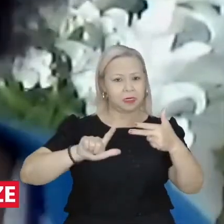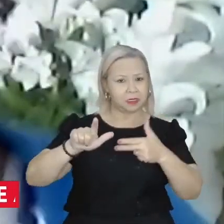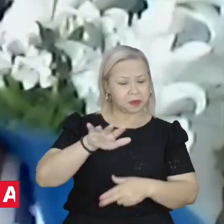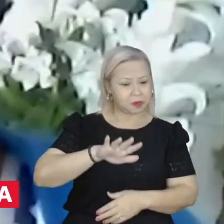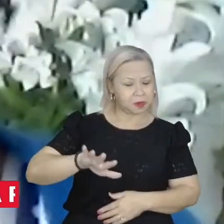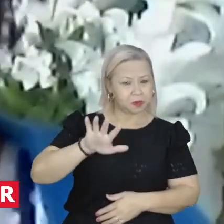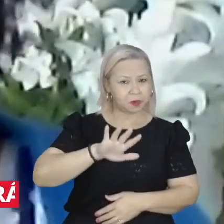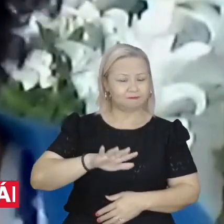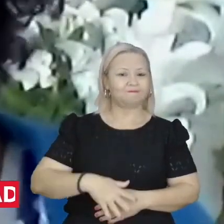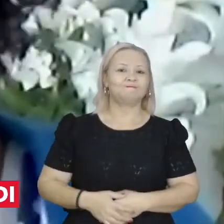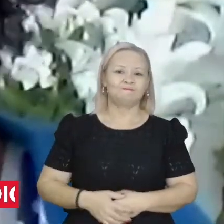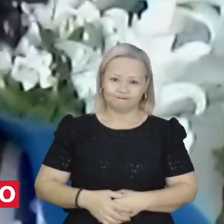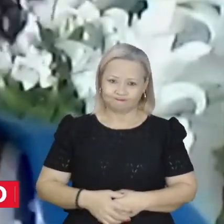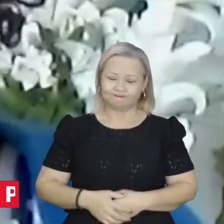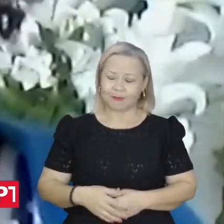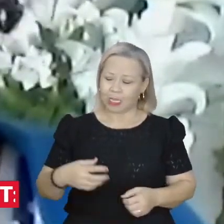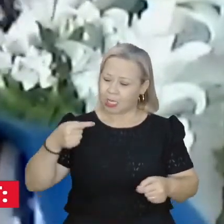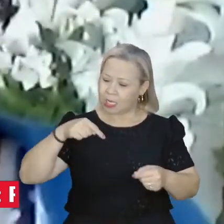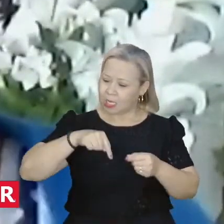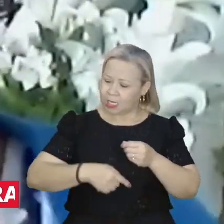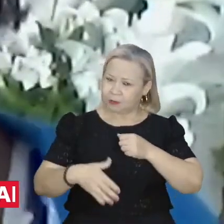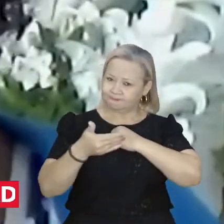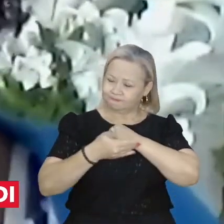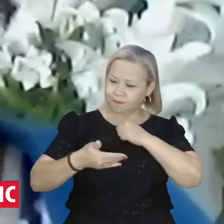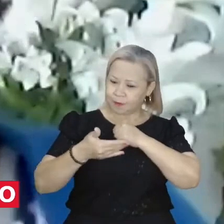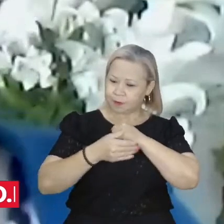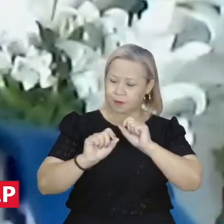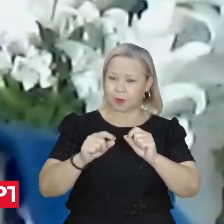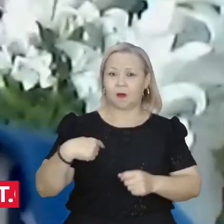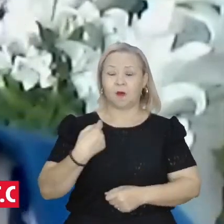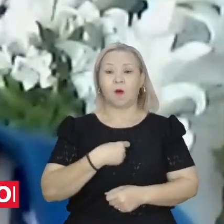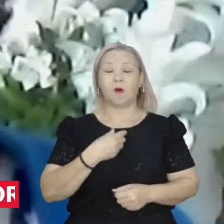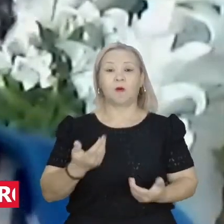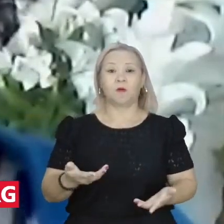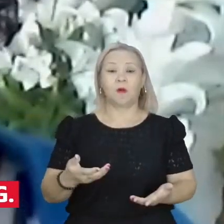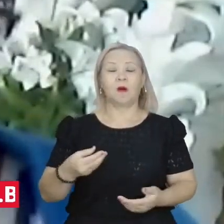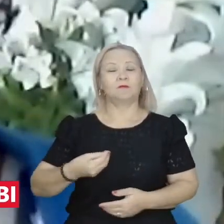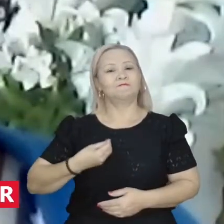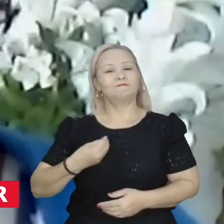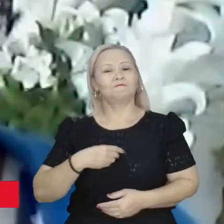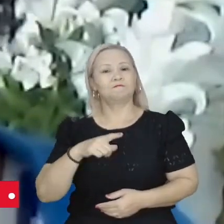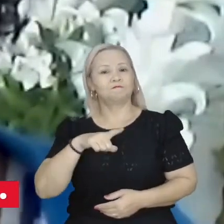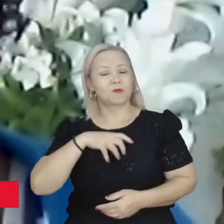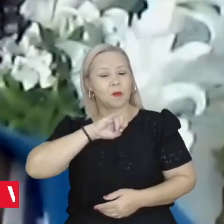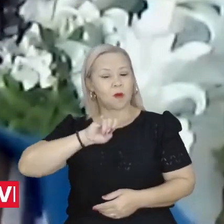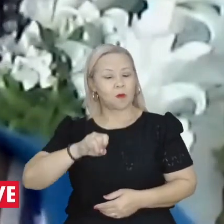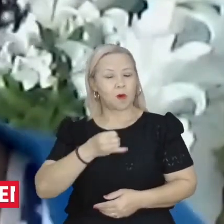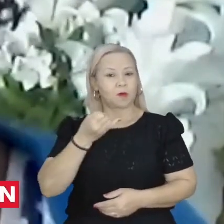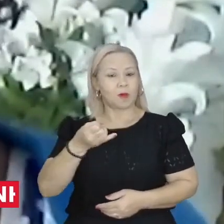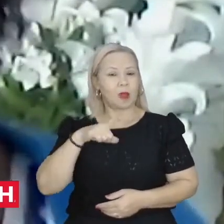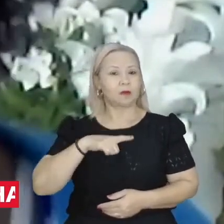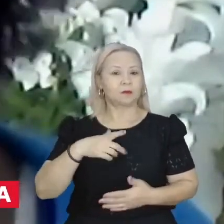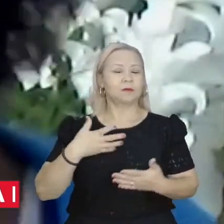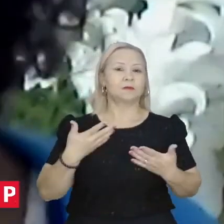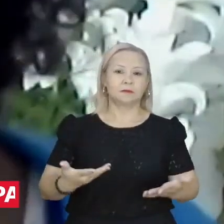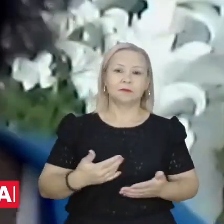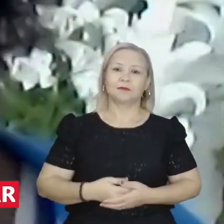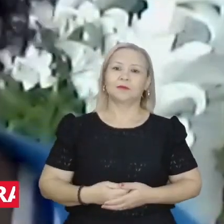da Mulher, ele colocou todos aquilo que ele encontrou,